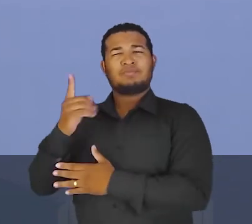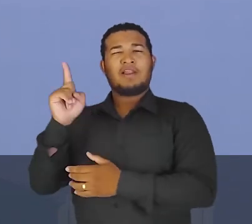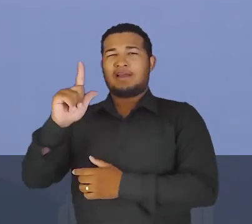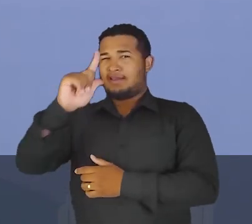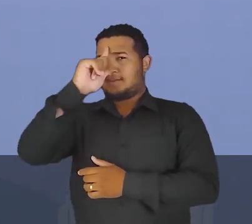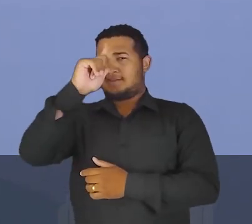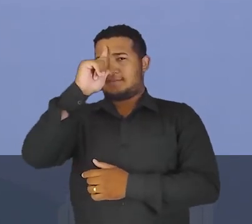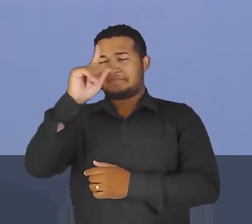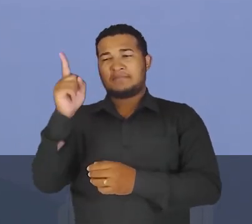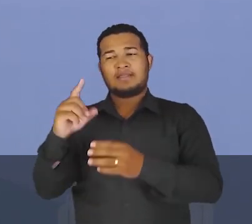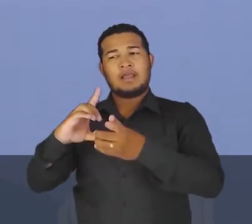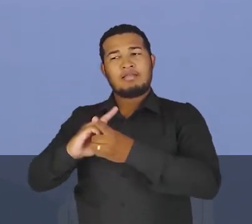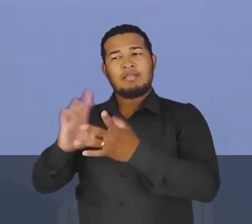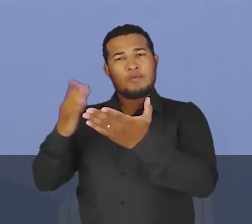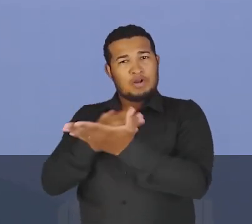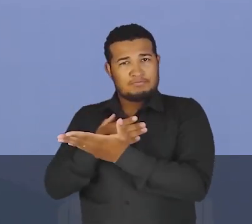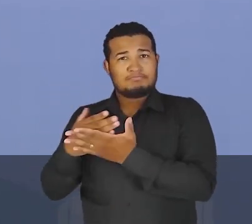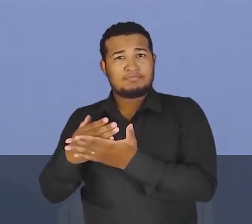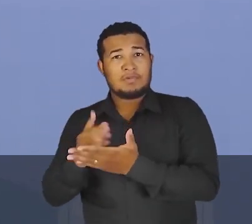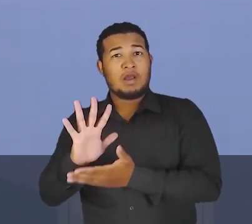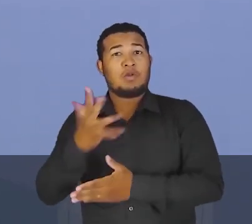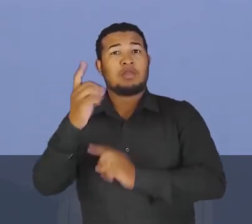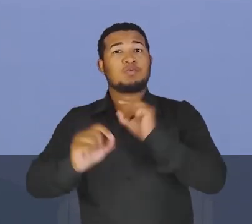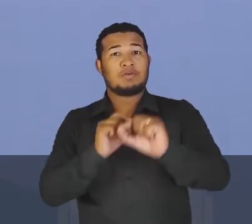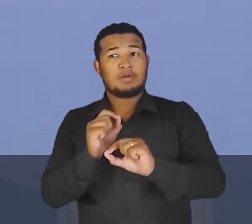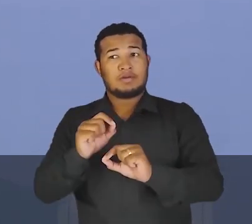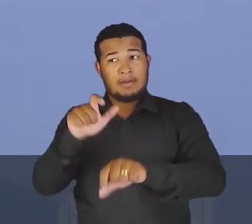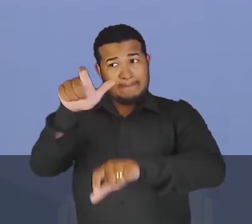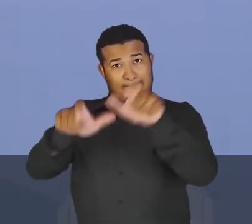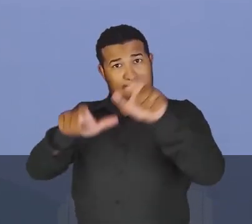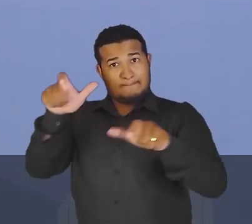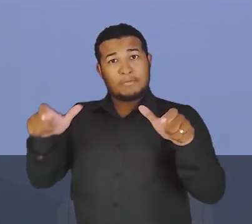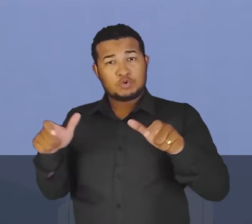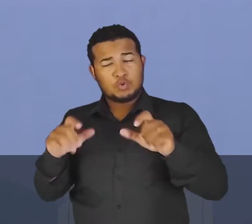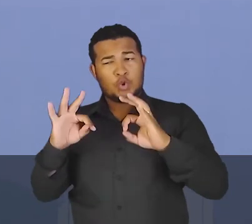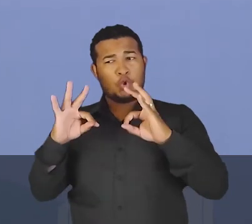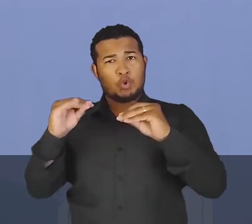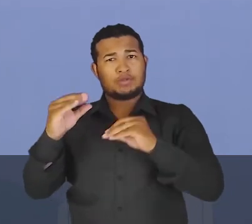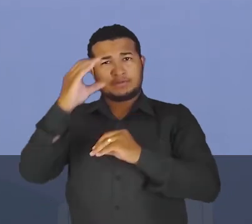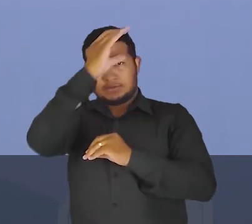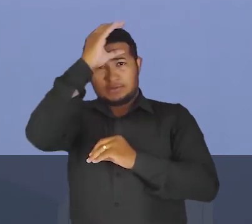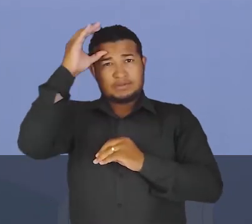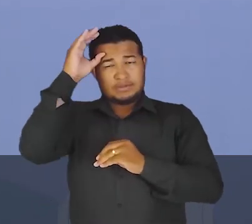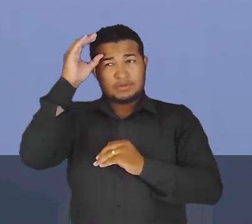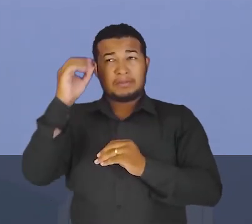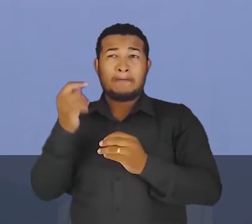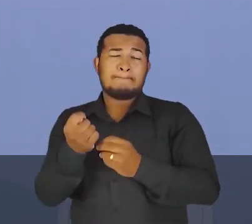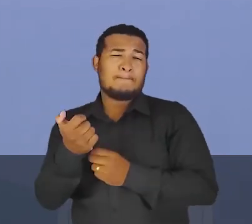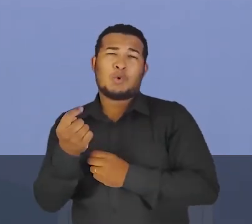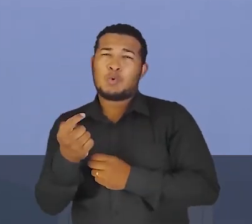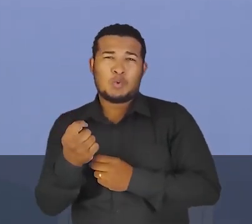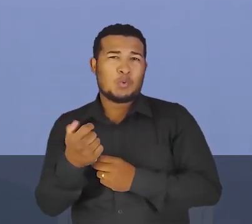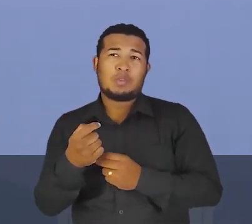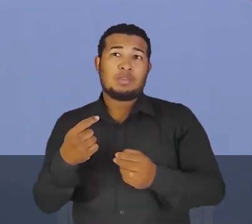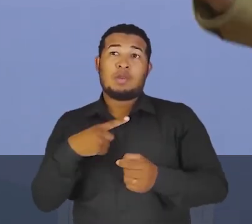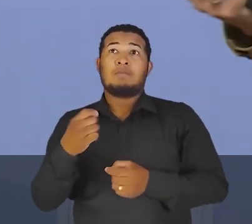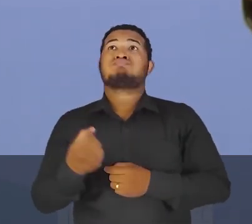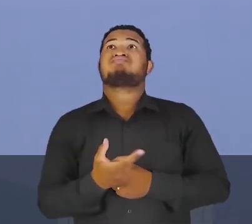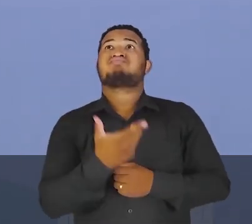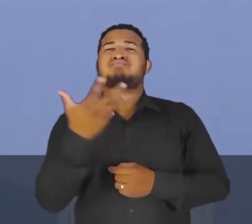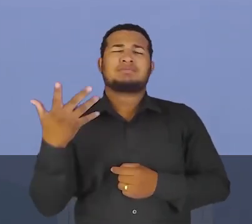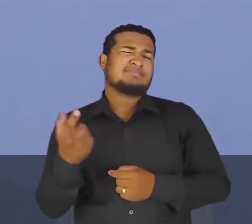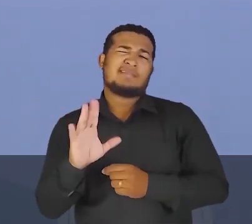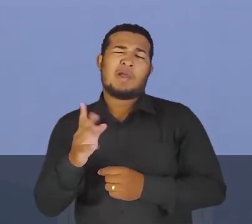lá em Atenas, o que acontece? As pessoas, todos os cidadãos, que não eram muitos, não tinham uma quantidade gigantesca